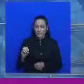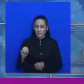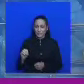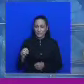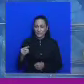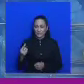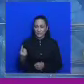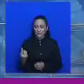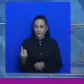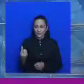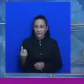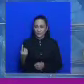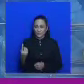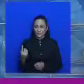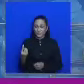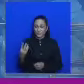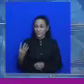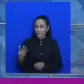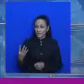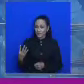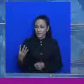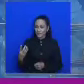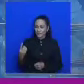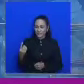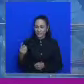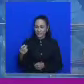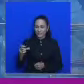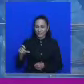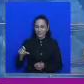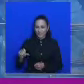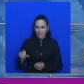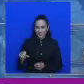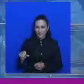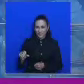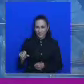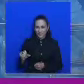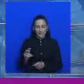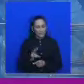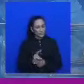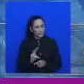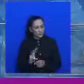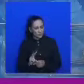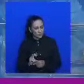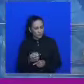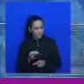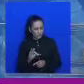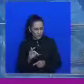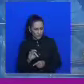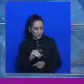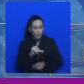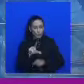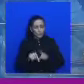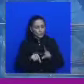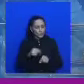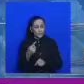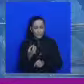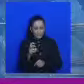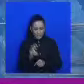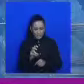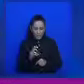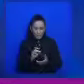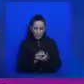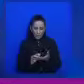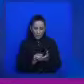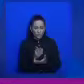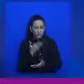20, 01, 14 e 19. Senhoras auditoras, as senhoras confirmam os 15 números sorteados